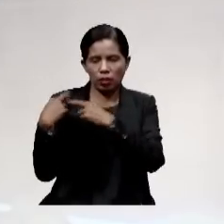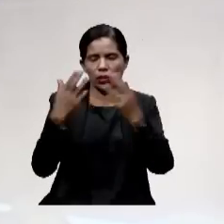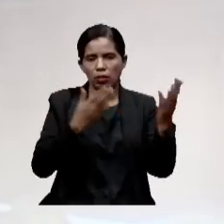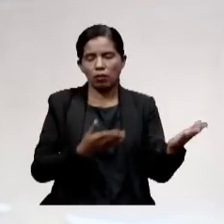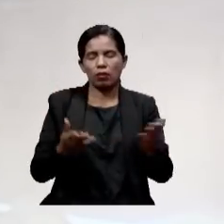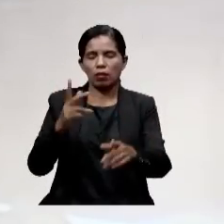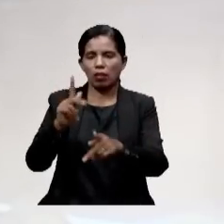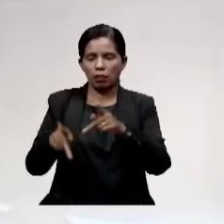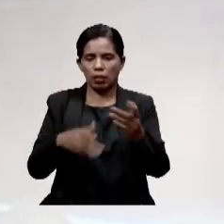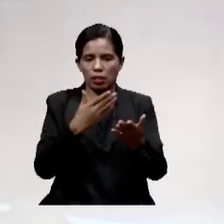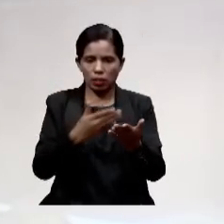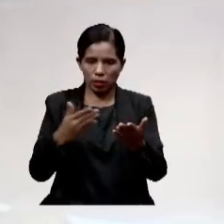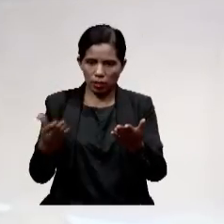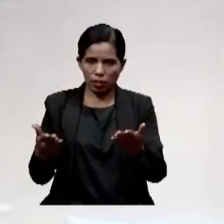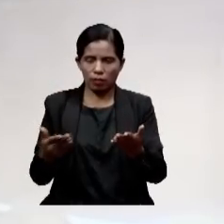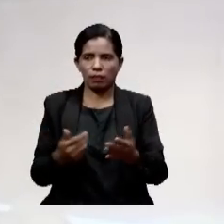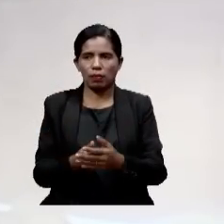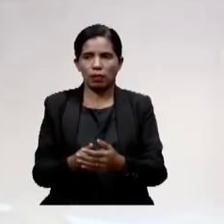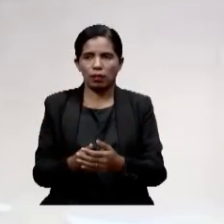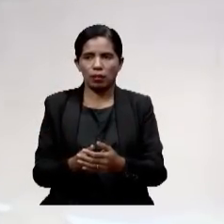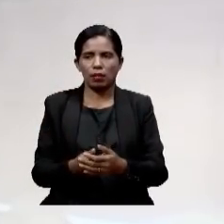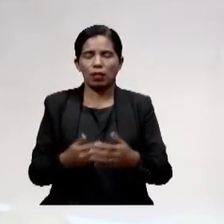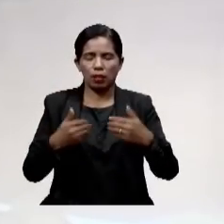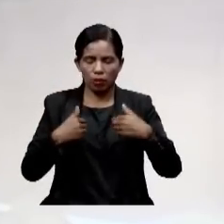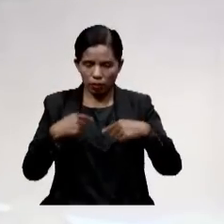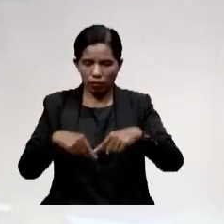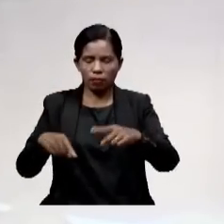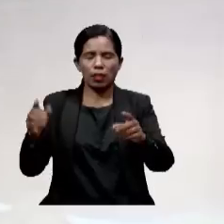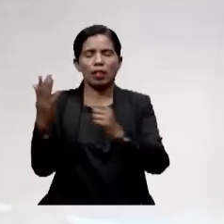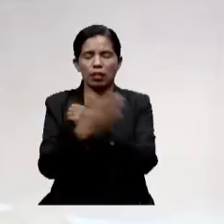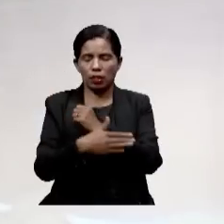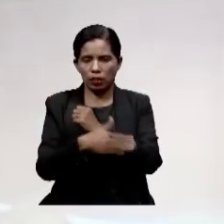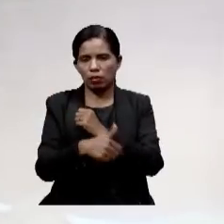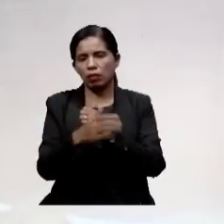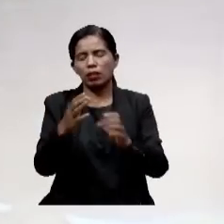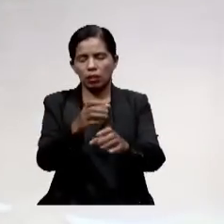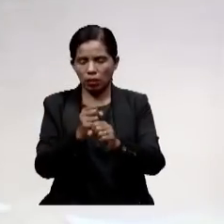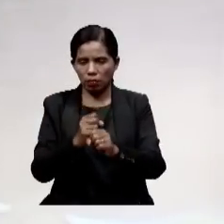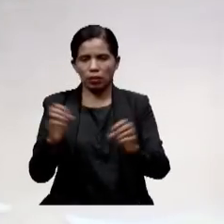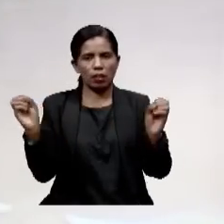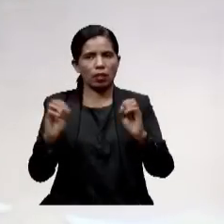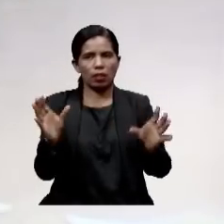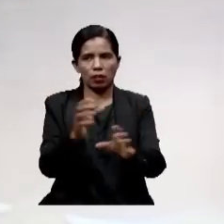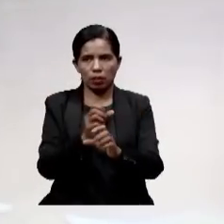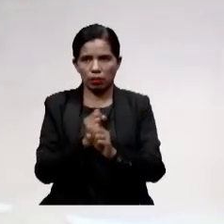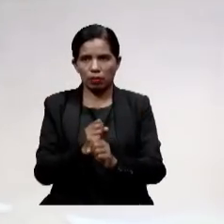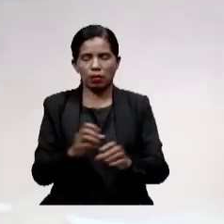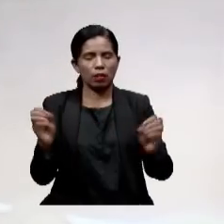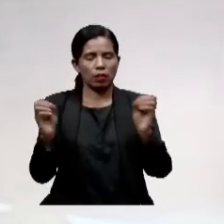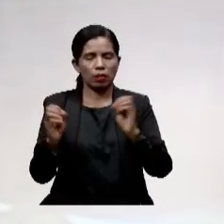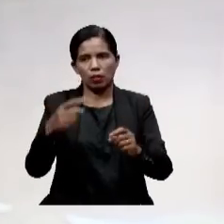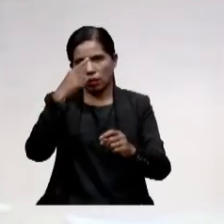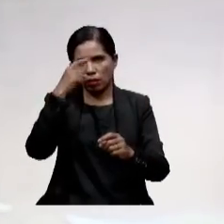povo nisa san atu ihe estrangeiro atu simu gala simu la os razão